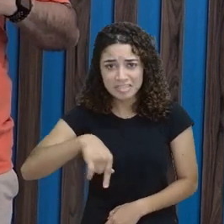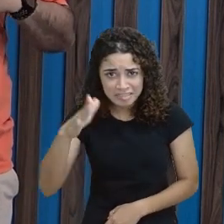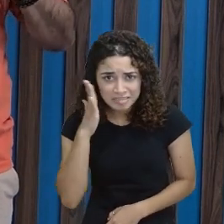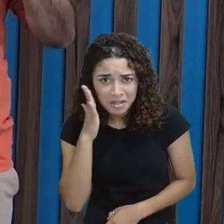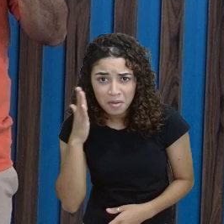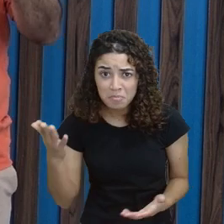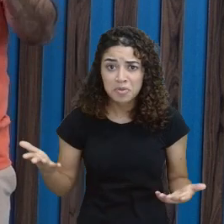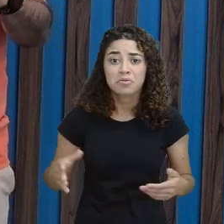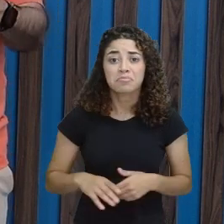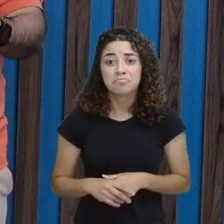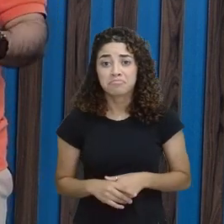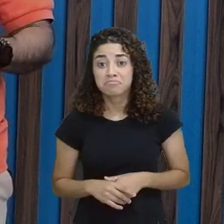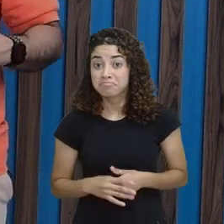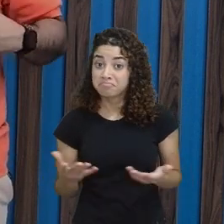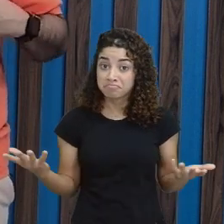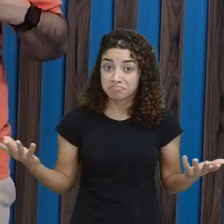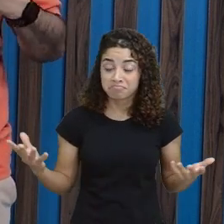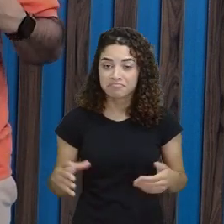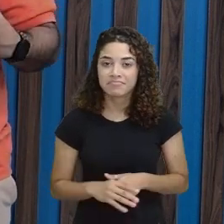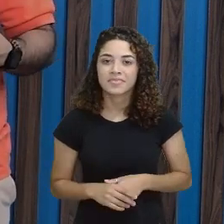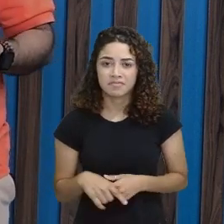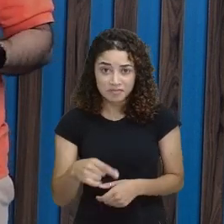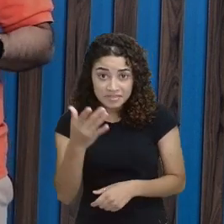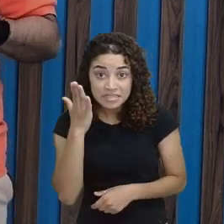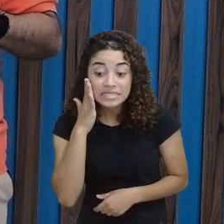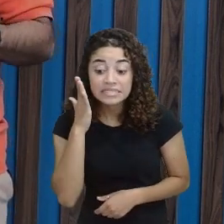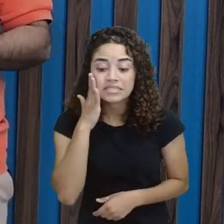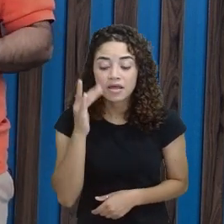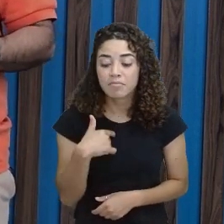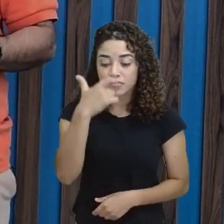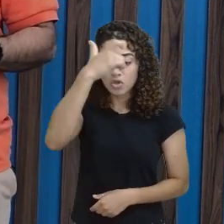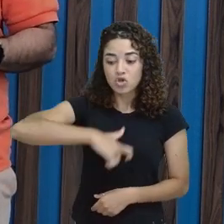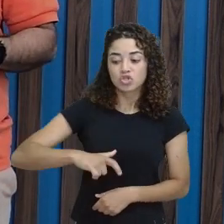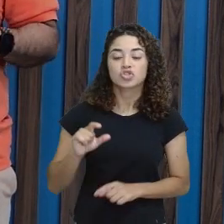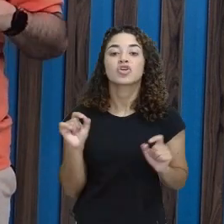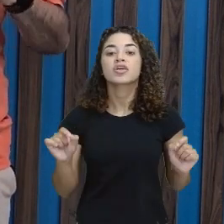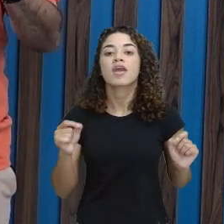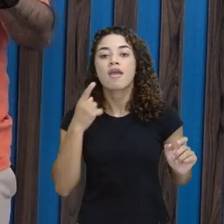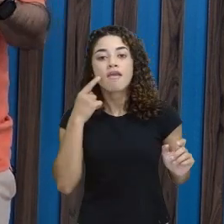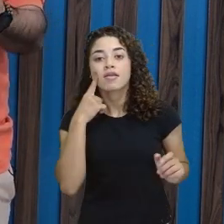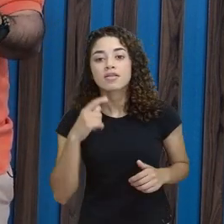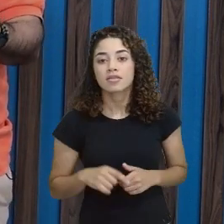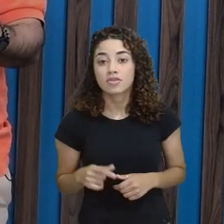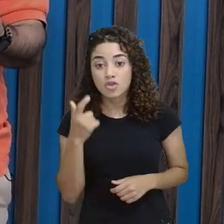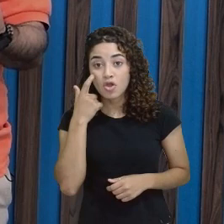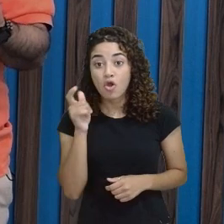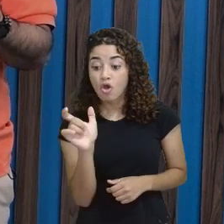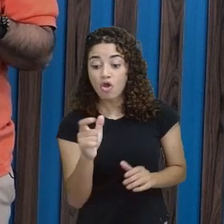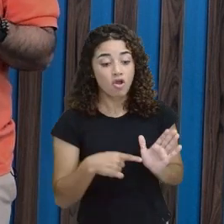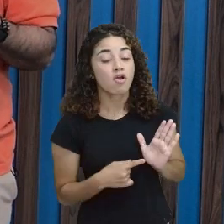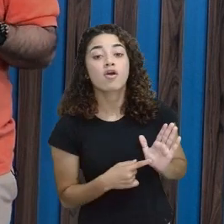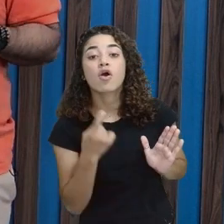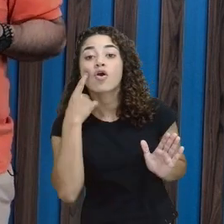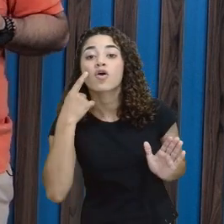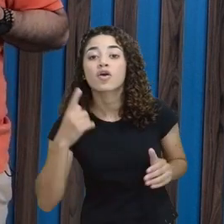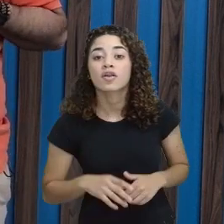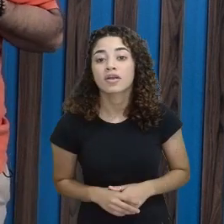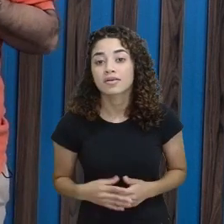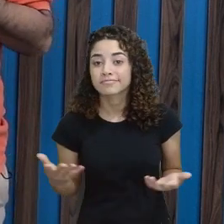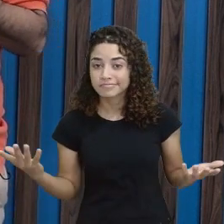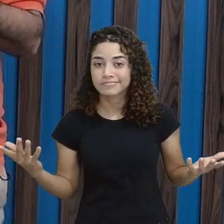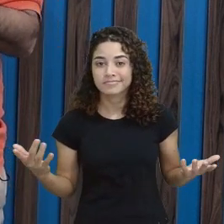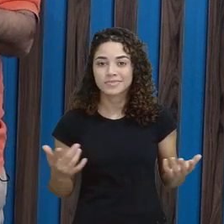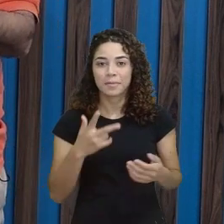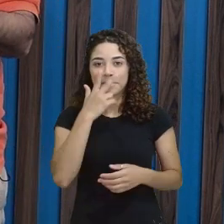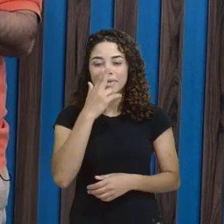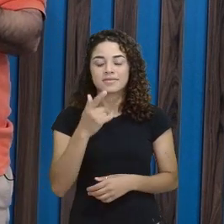no momento que você usa aí, você sabe com quem você está falando, você está trazendo a discussão para